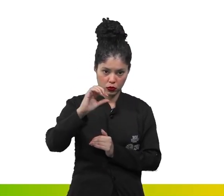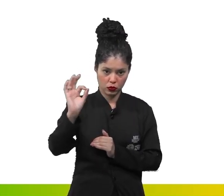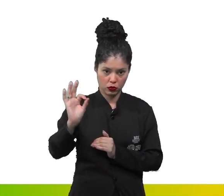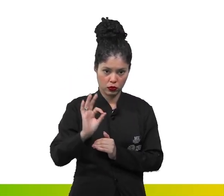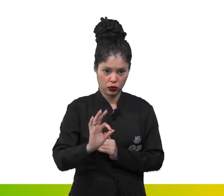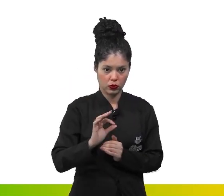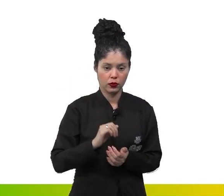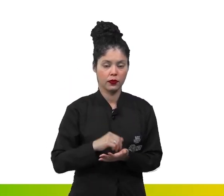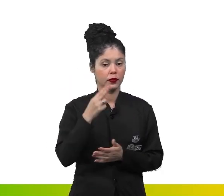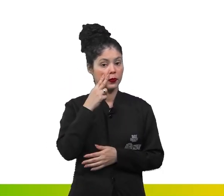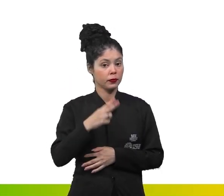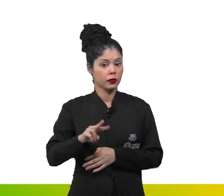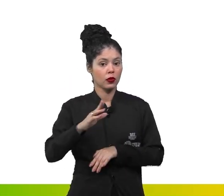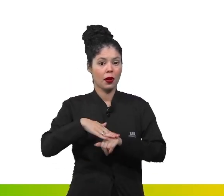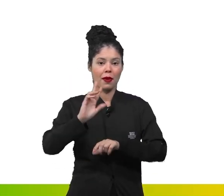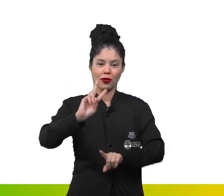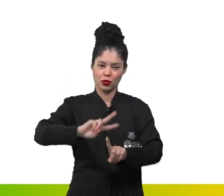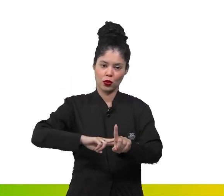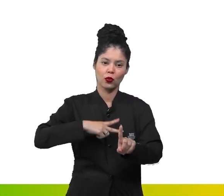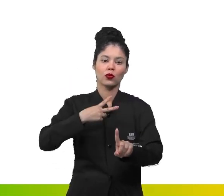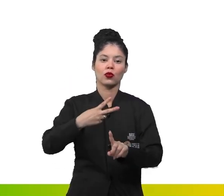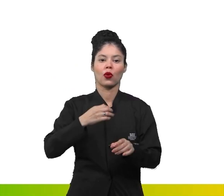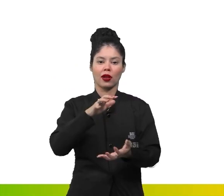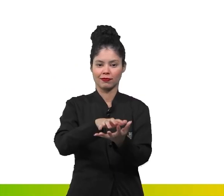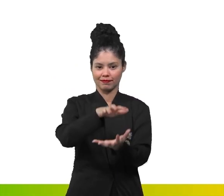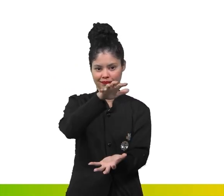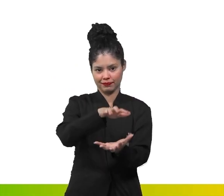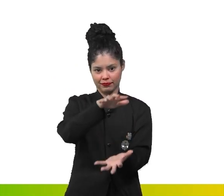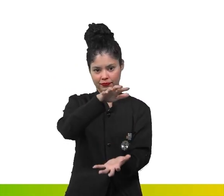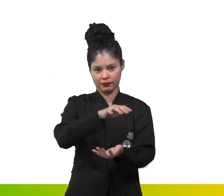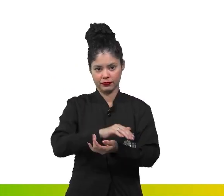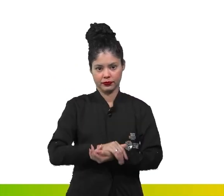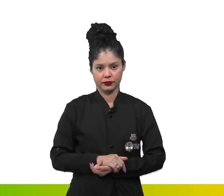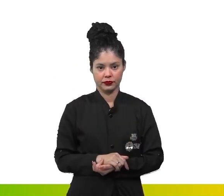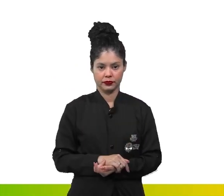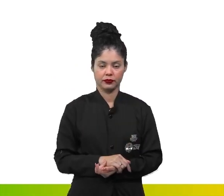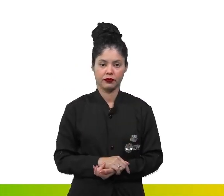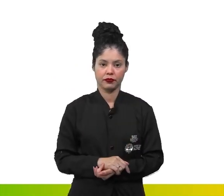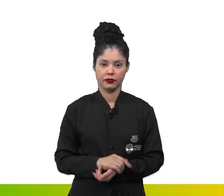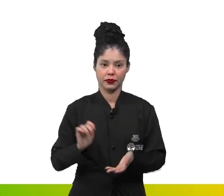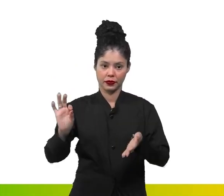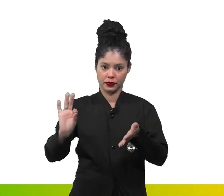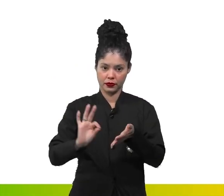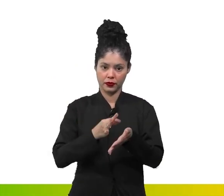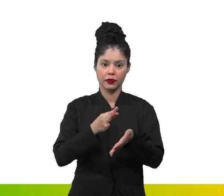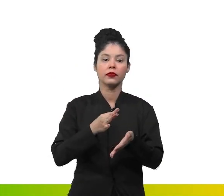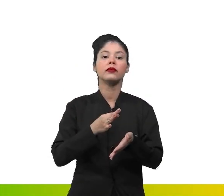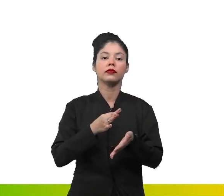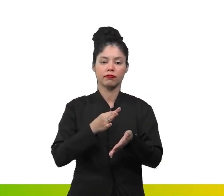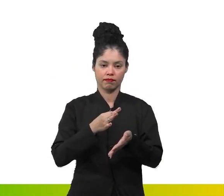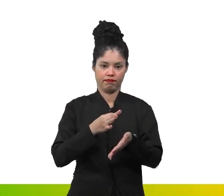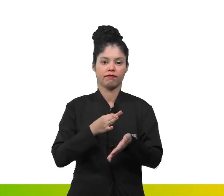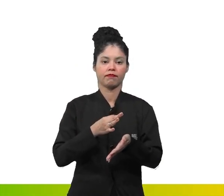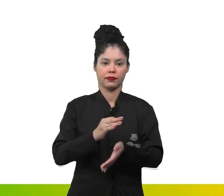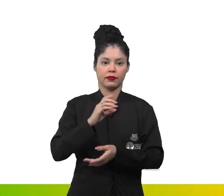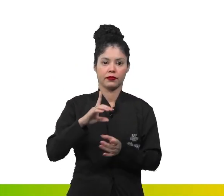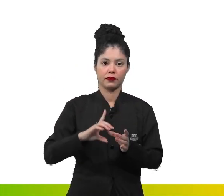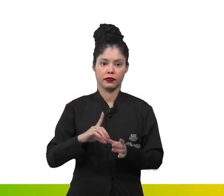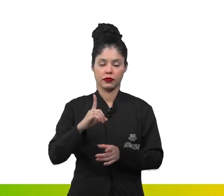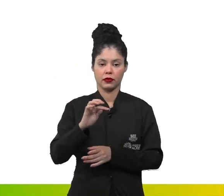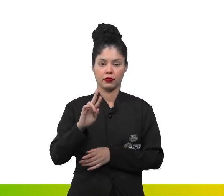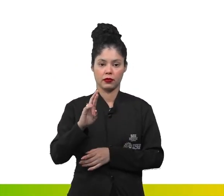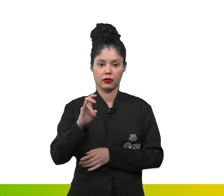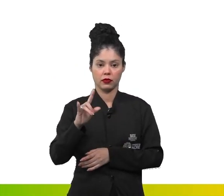10,9%. Tá vendo aí que mais que dobrou a população idosa? O maior registro nos censos demográficos, tá? Já